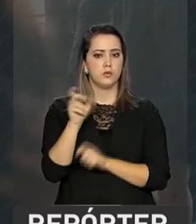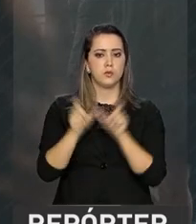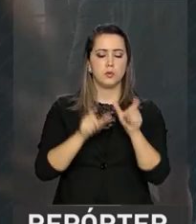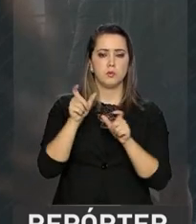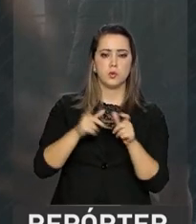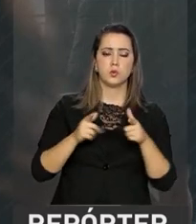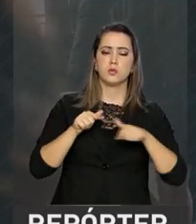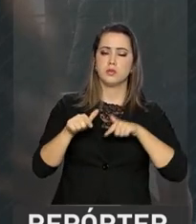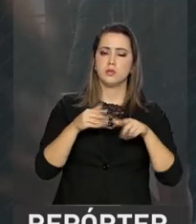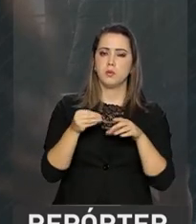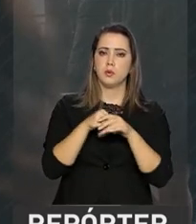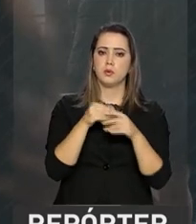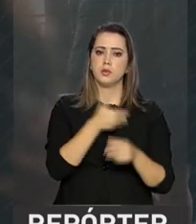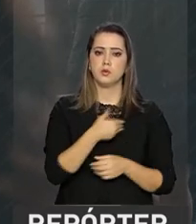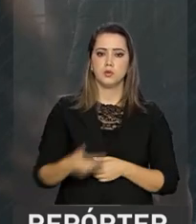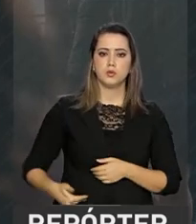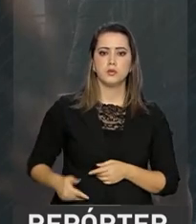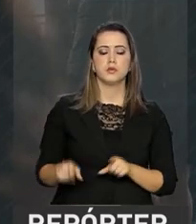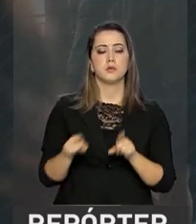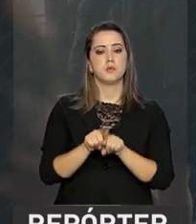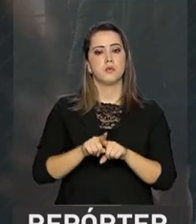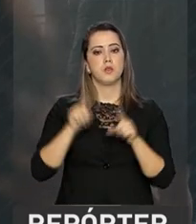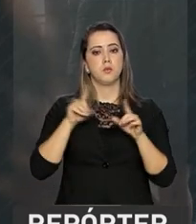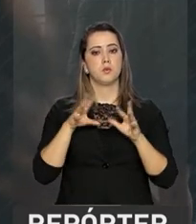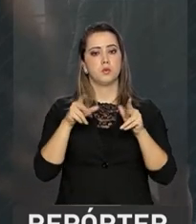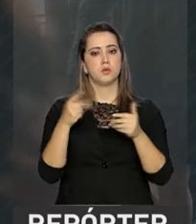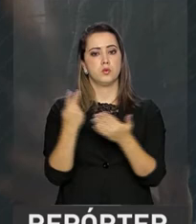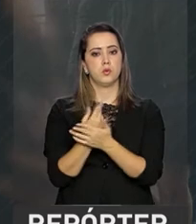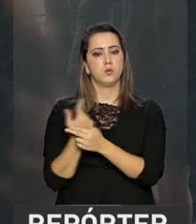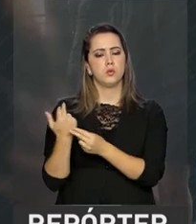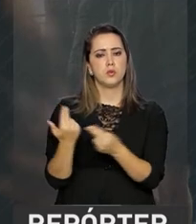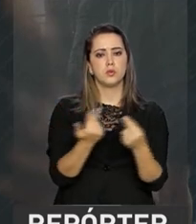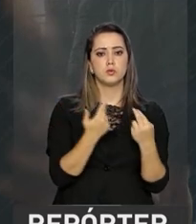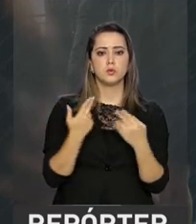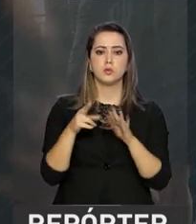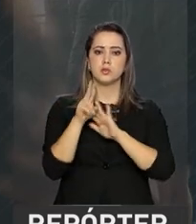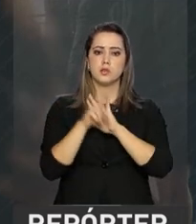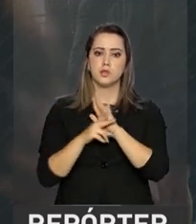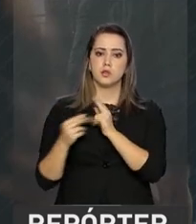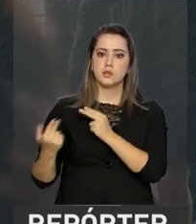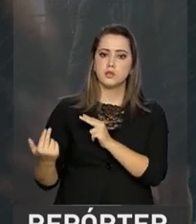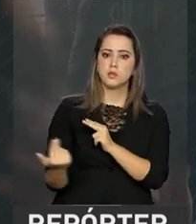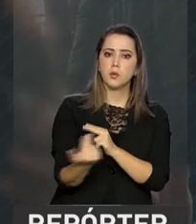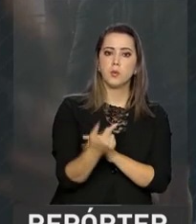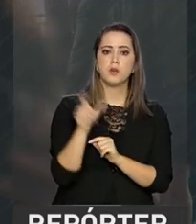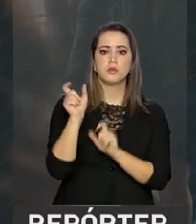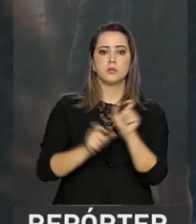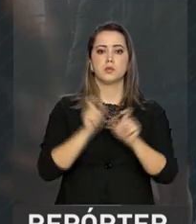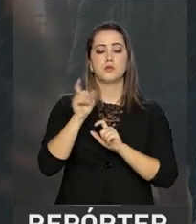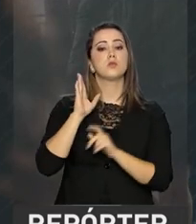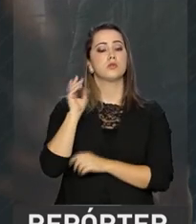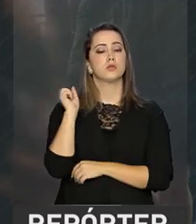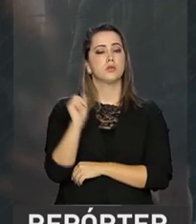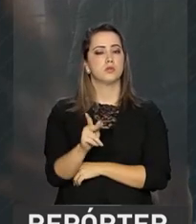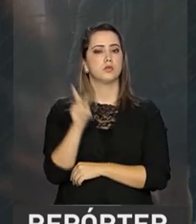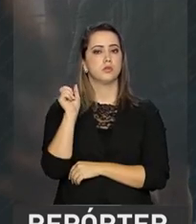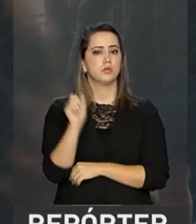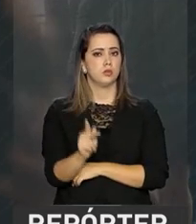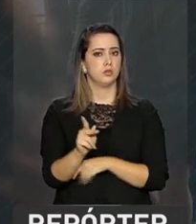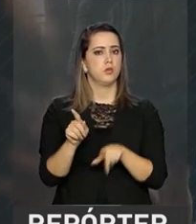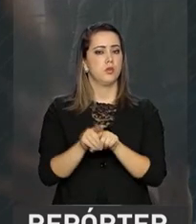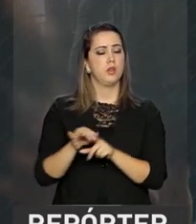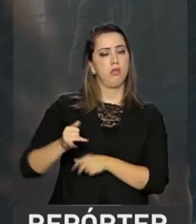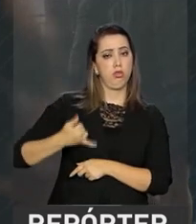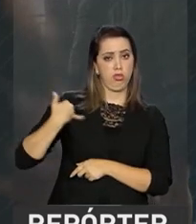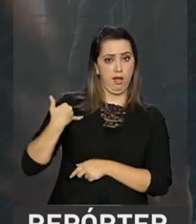servidores públicos mas tudo permanece igual com as regras atuais para quem já está aposentado quem tem